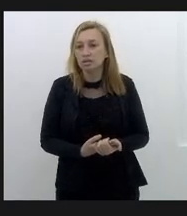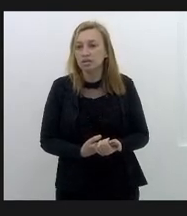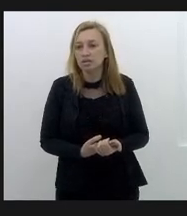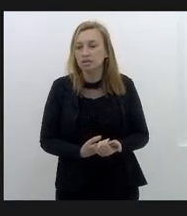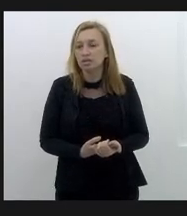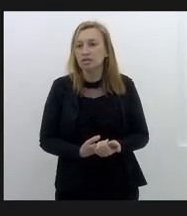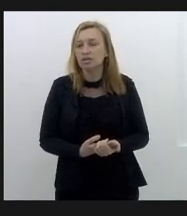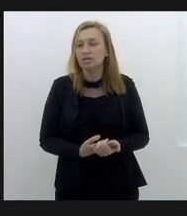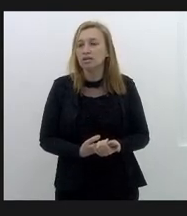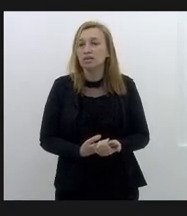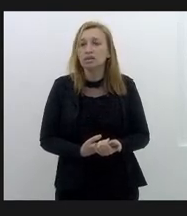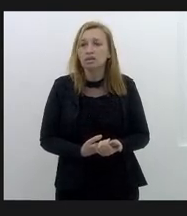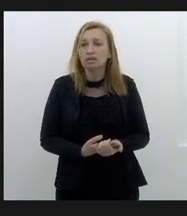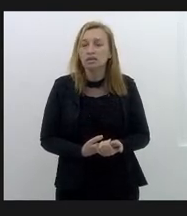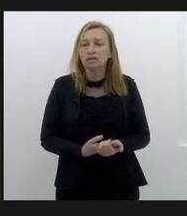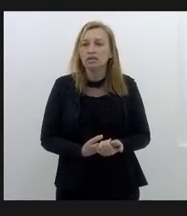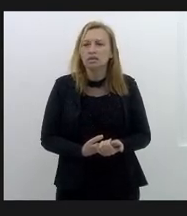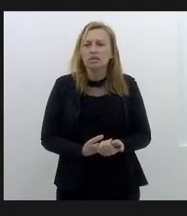E aí